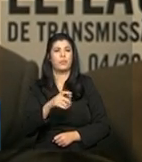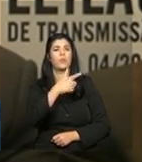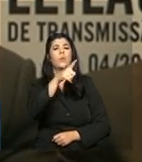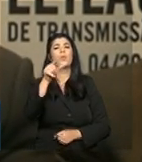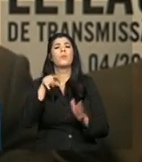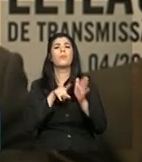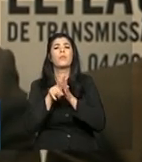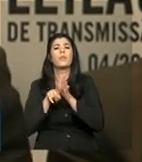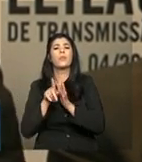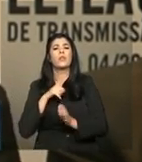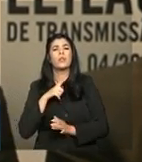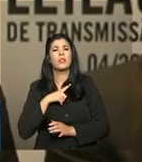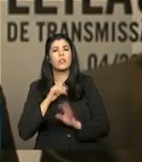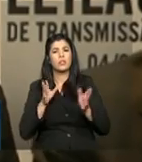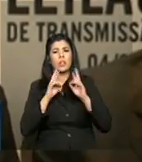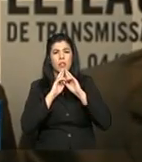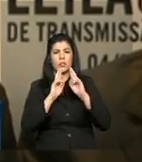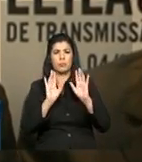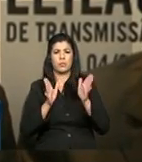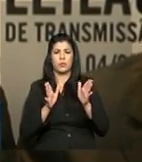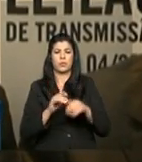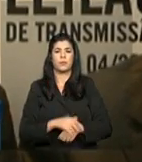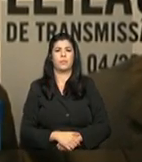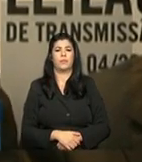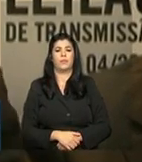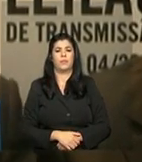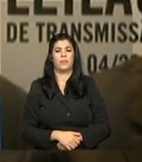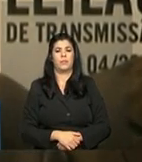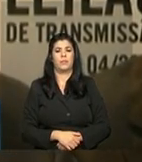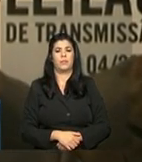pergunta. Tá tudo respondido?